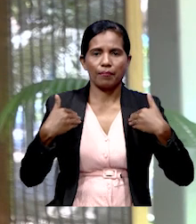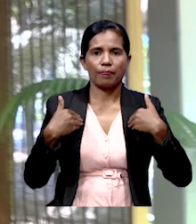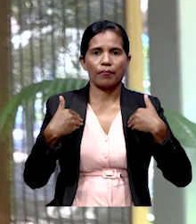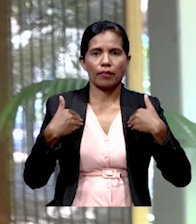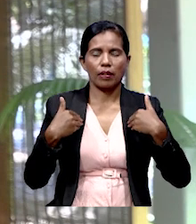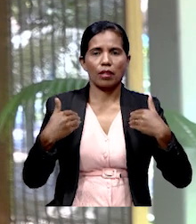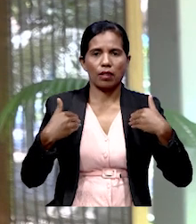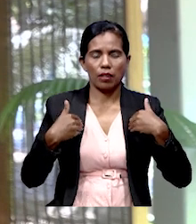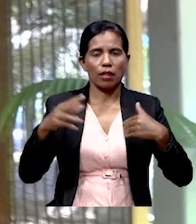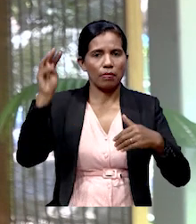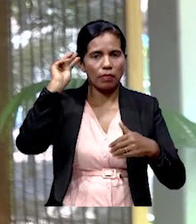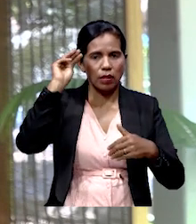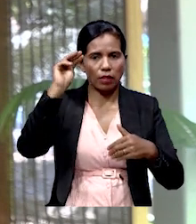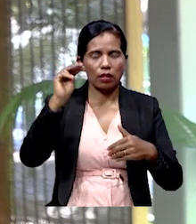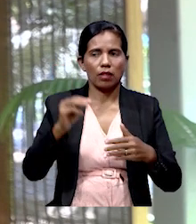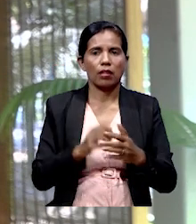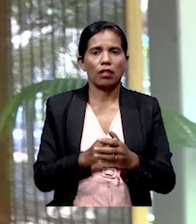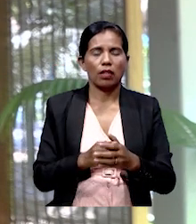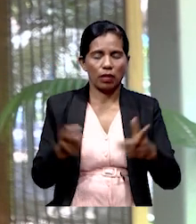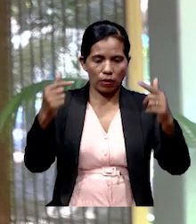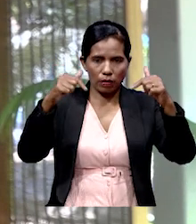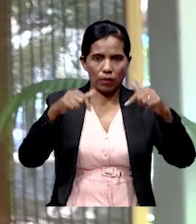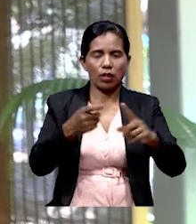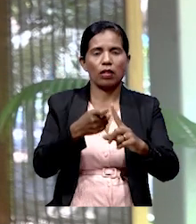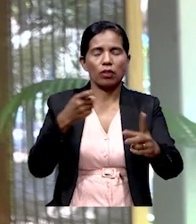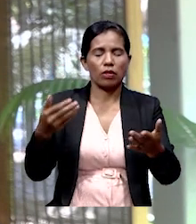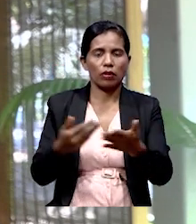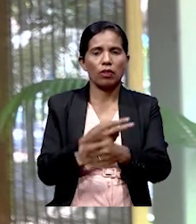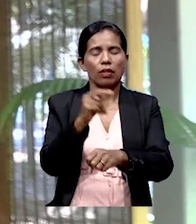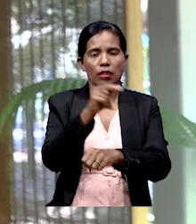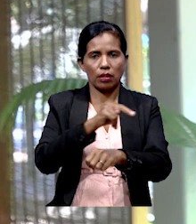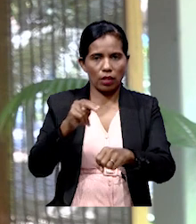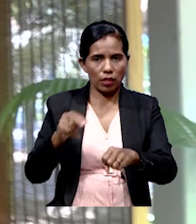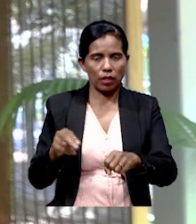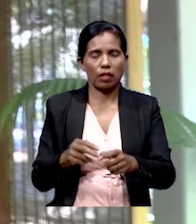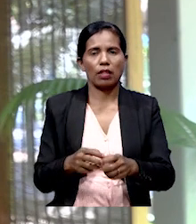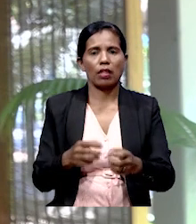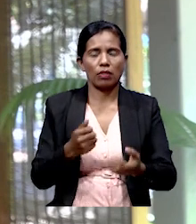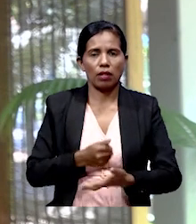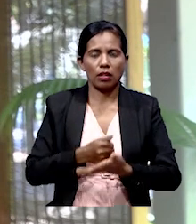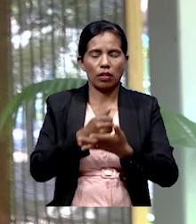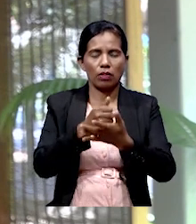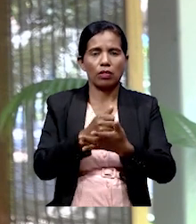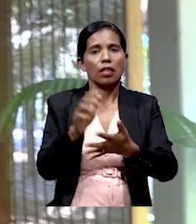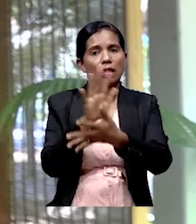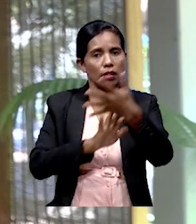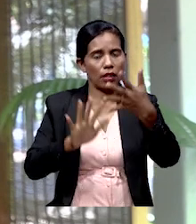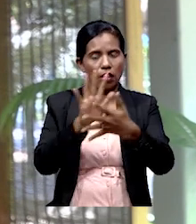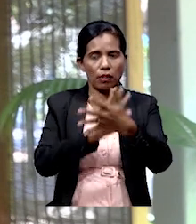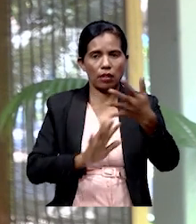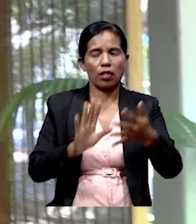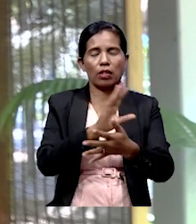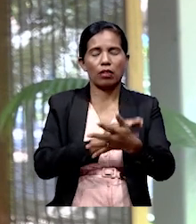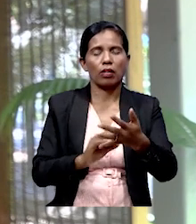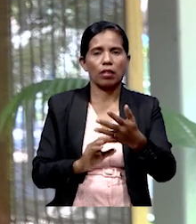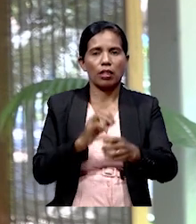Ministru, tu mai, husi Nova Zelândia, atende inauguração no